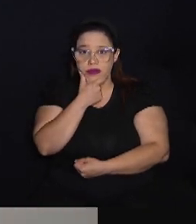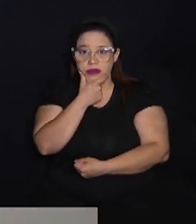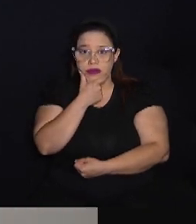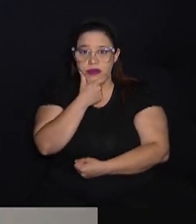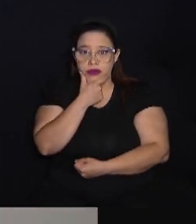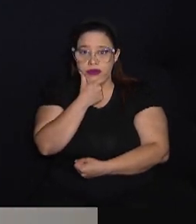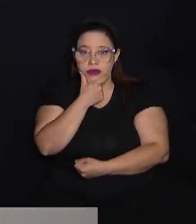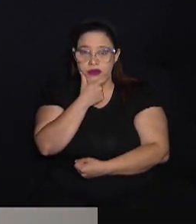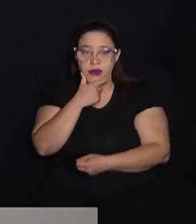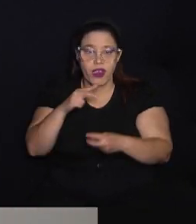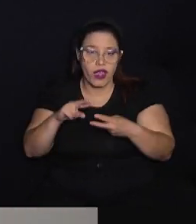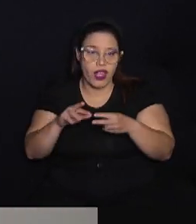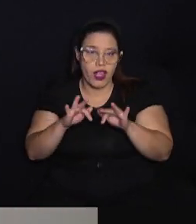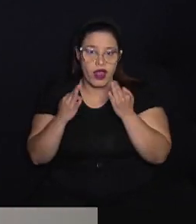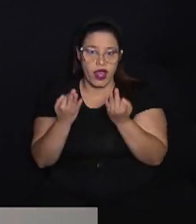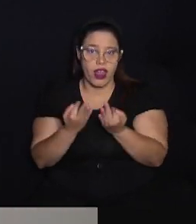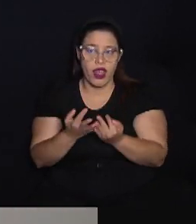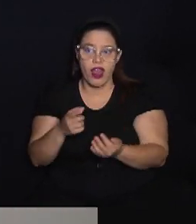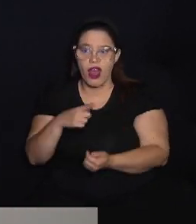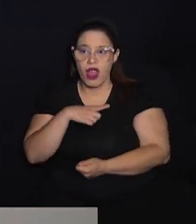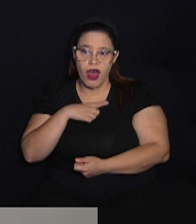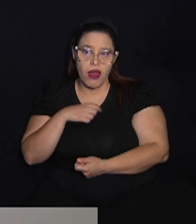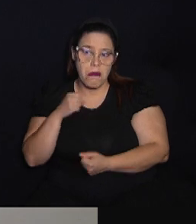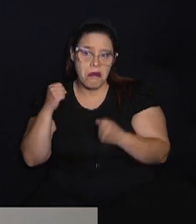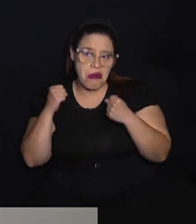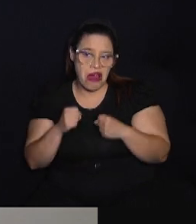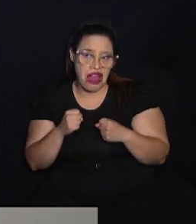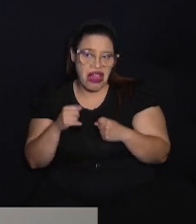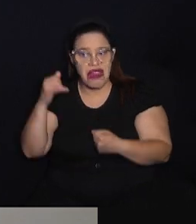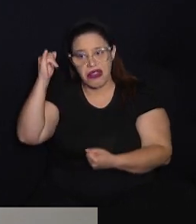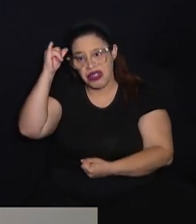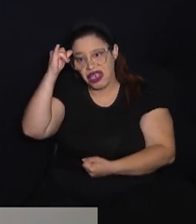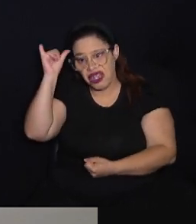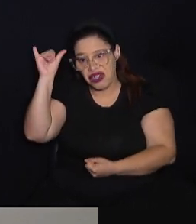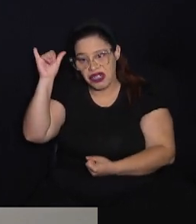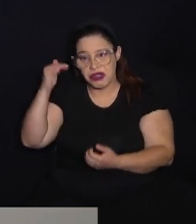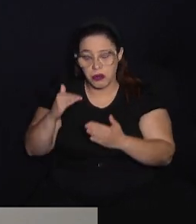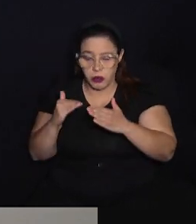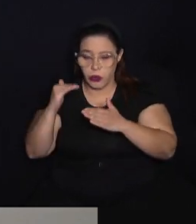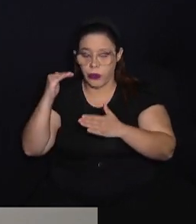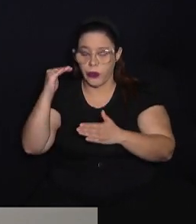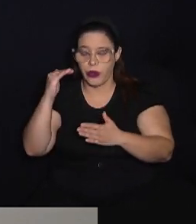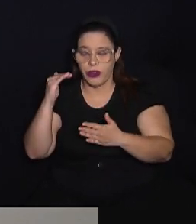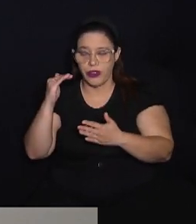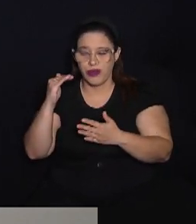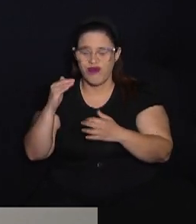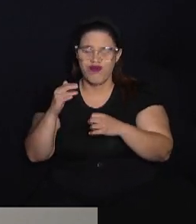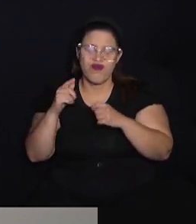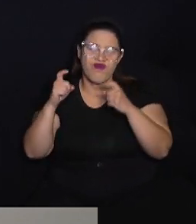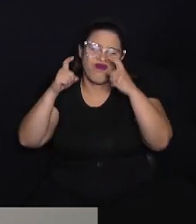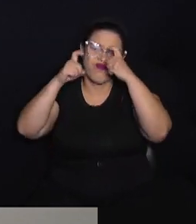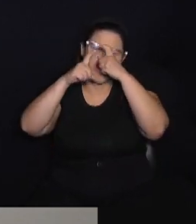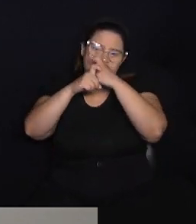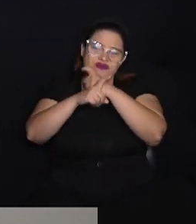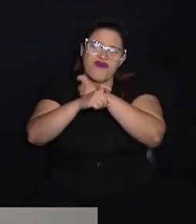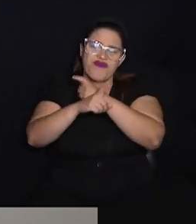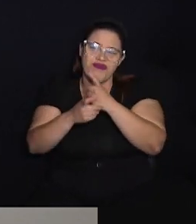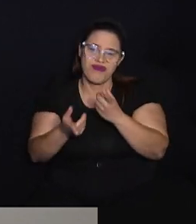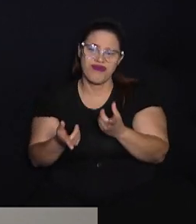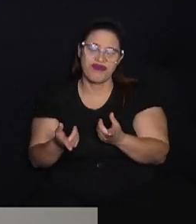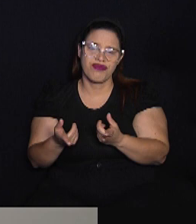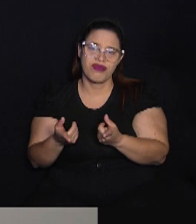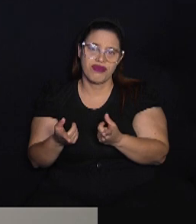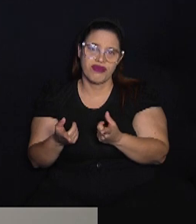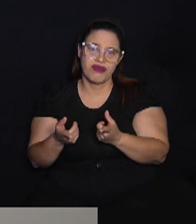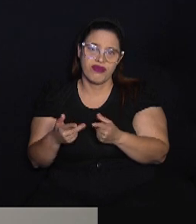alguém da minha família tem vitiligo, que eu possa fazer para não desenvolver. é muito difícil isso, porque a gente vai ser submetido